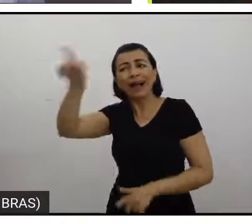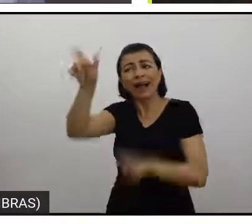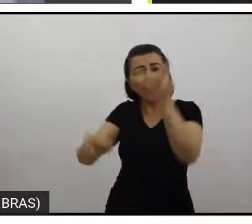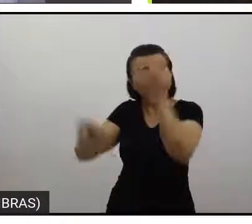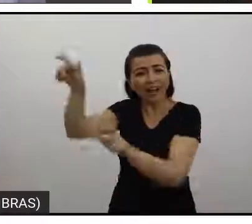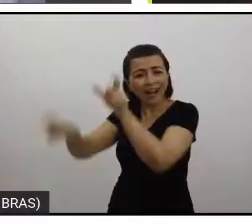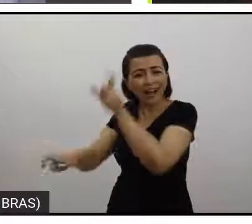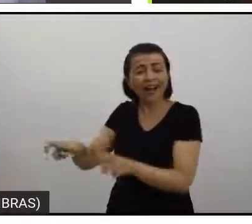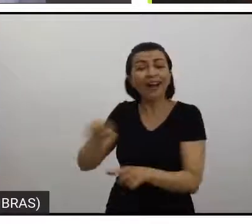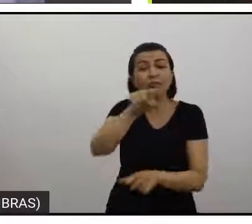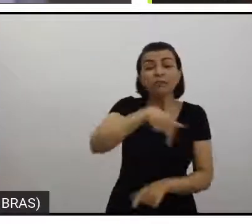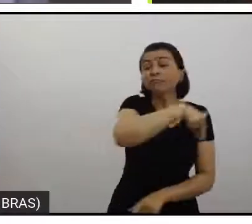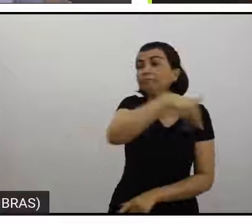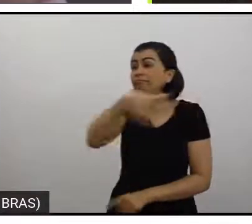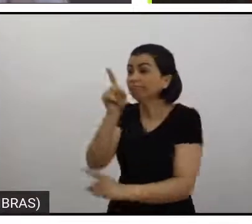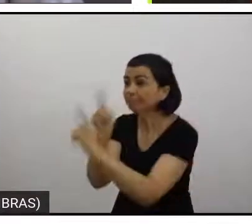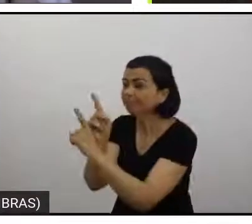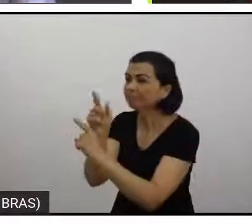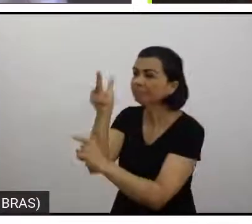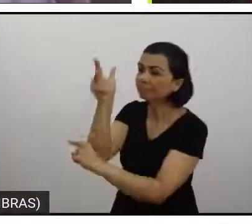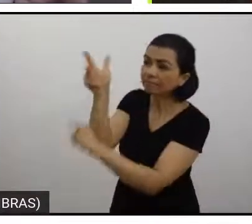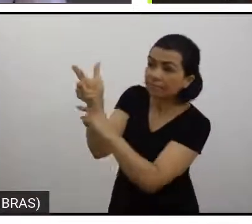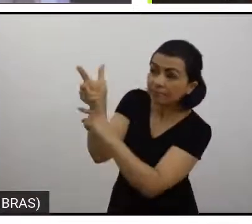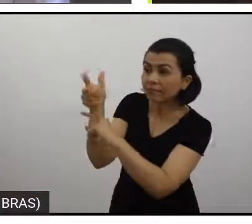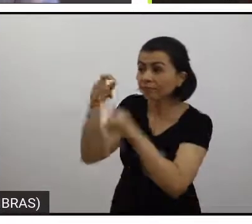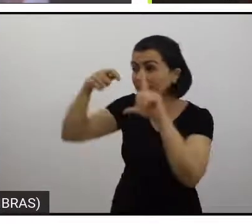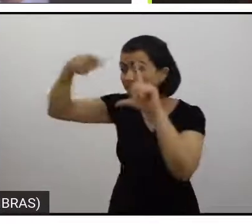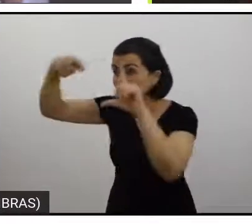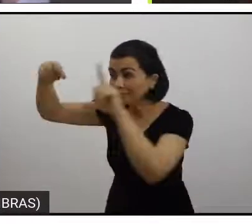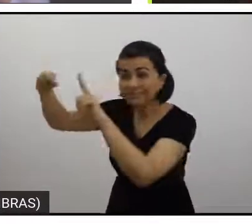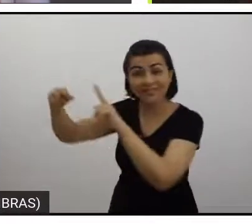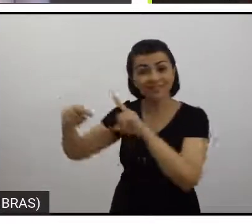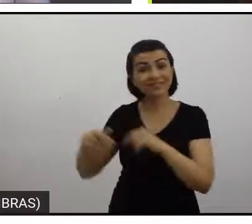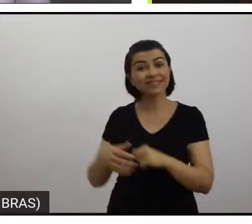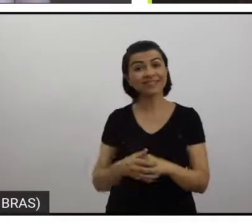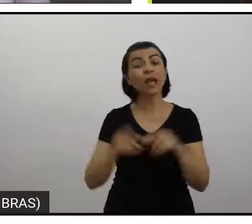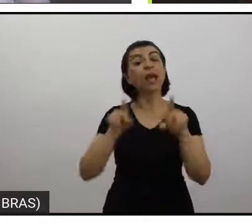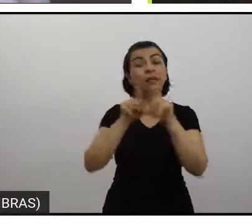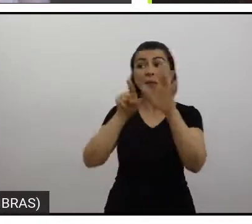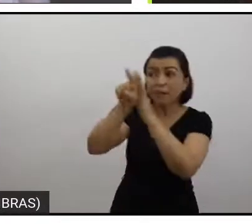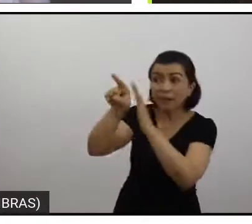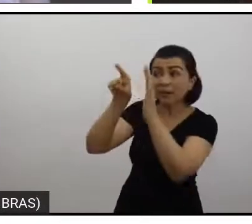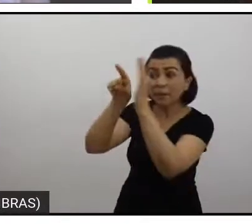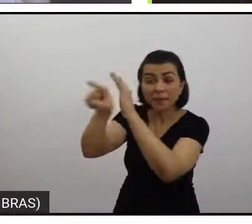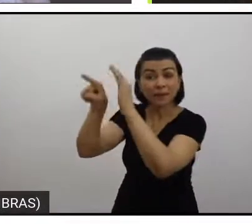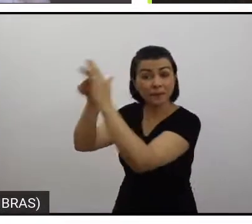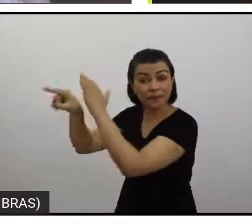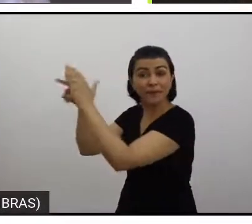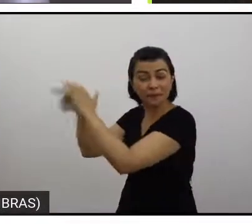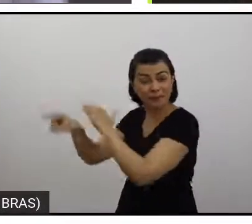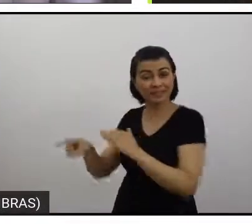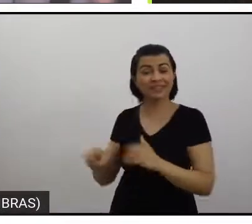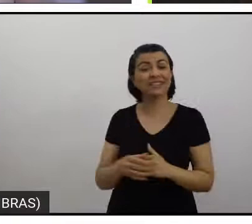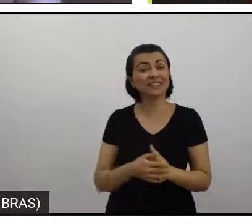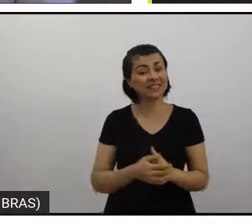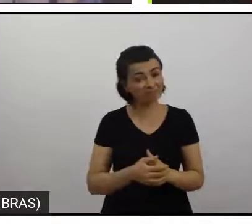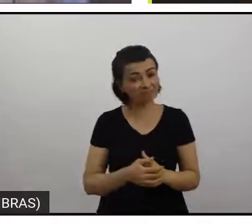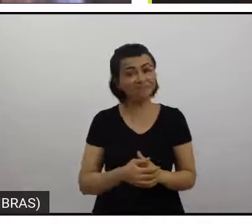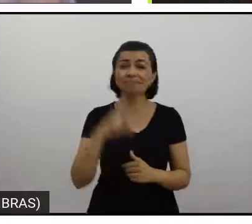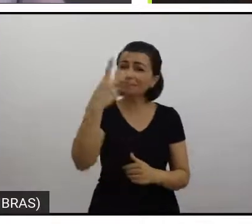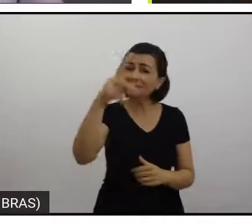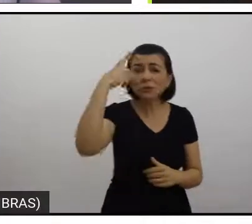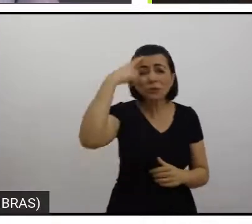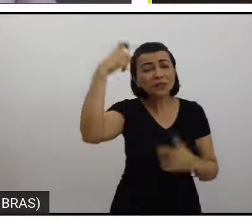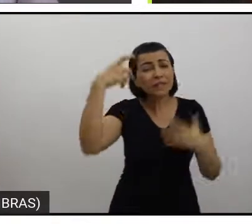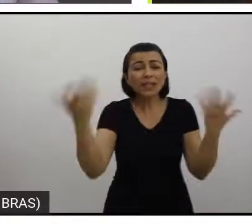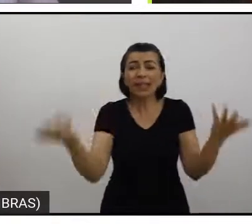do cinema ou... assim, de fazer perguntas e dentro de